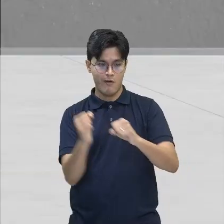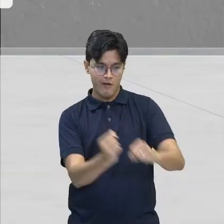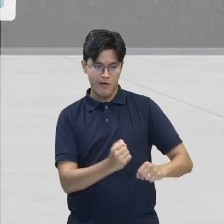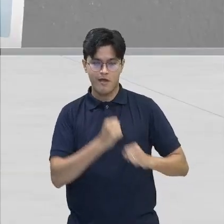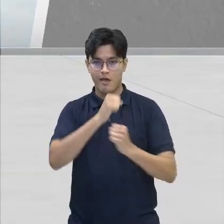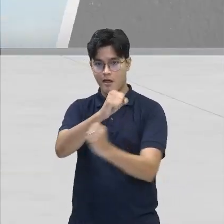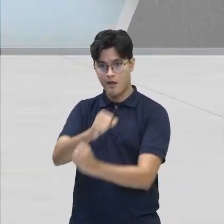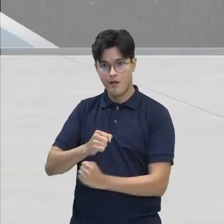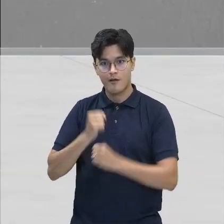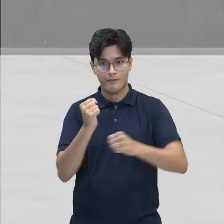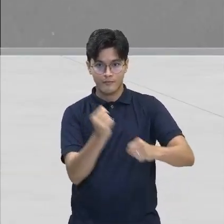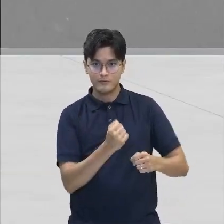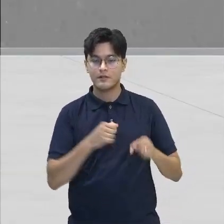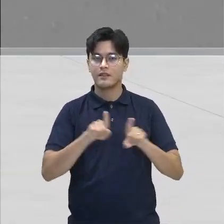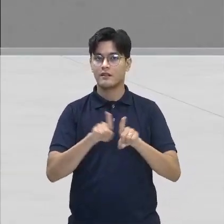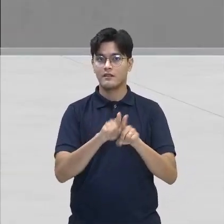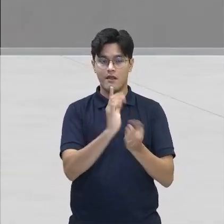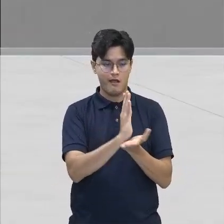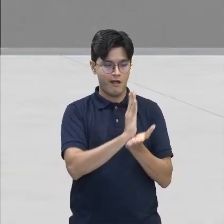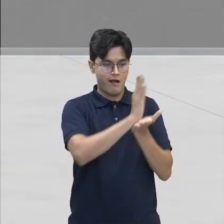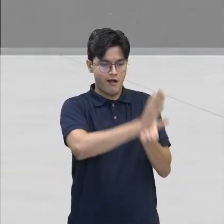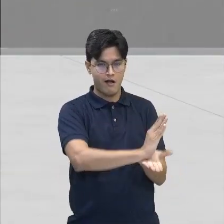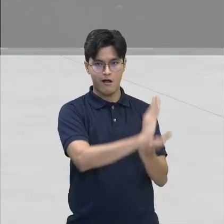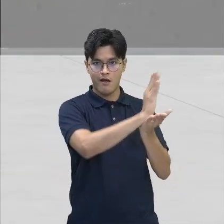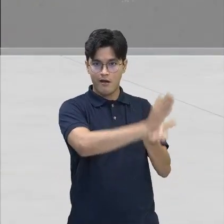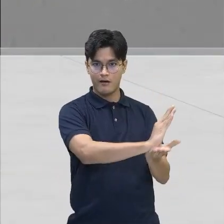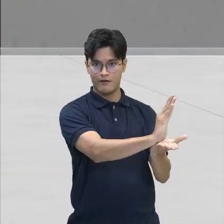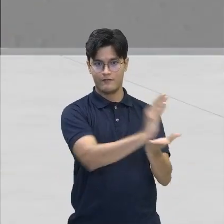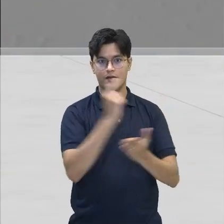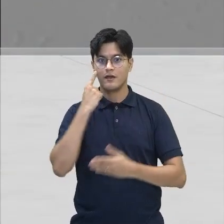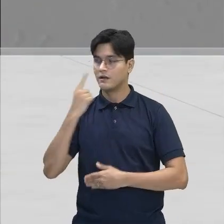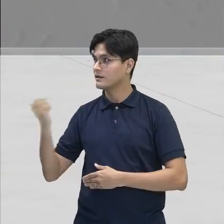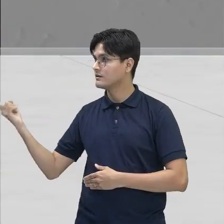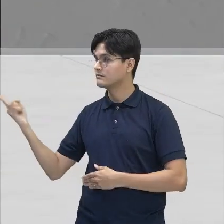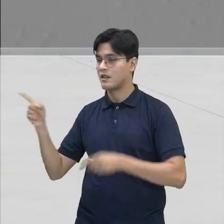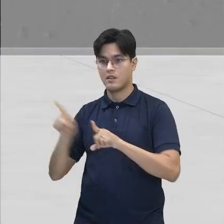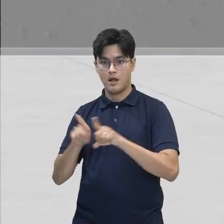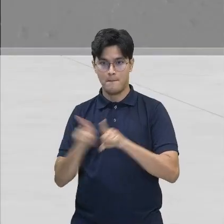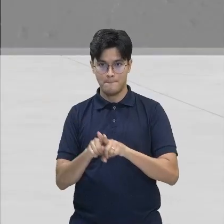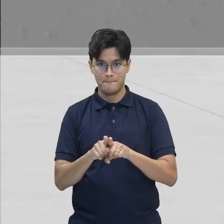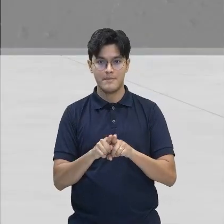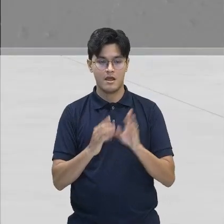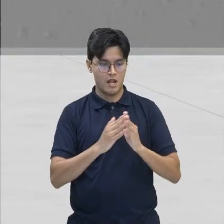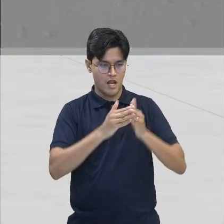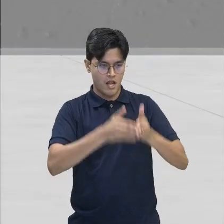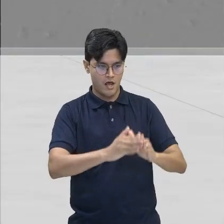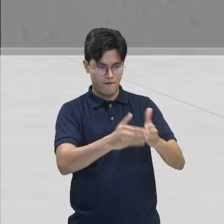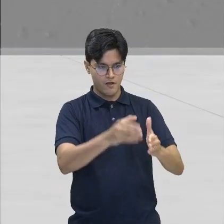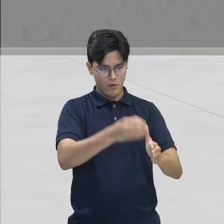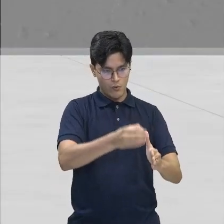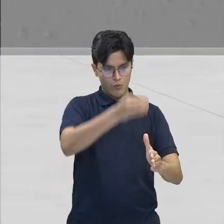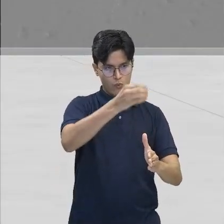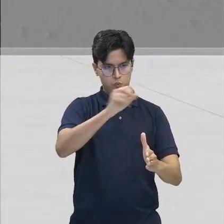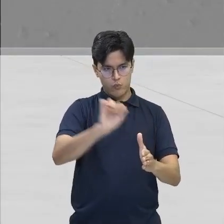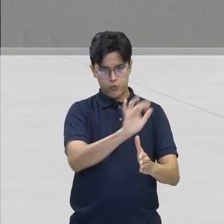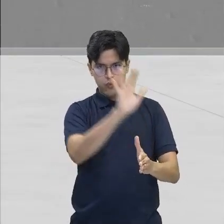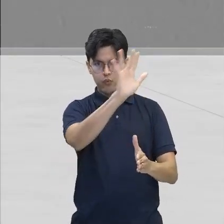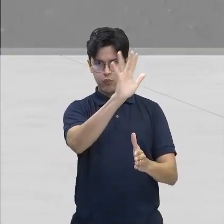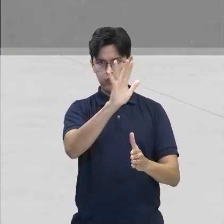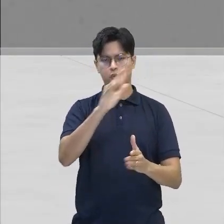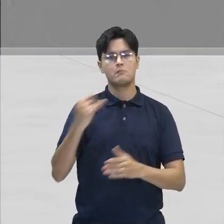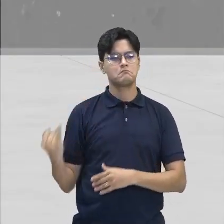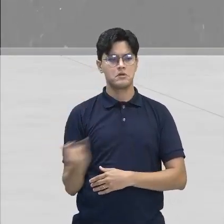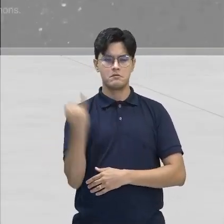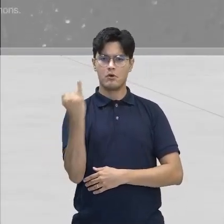que já eram movidas pelas forças dos ventos. Nós tivemos também os navios a vapor, muito importante, em